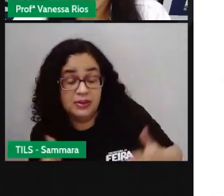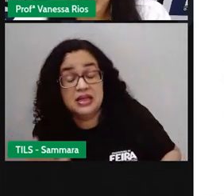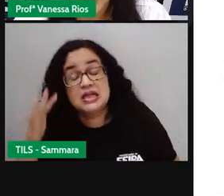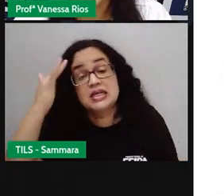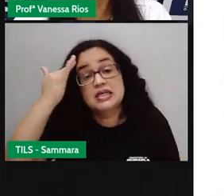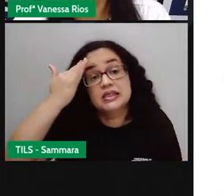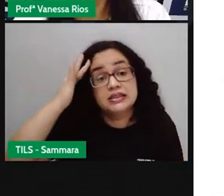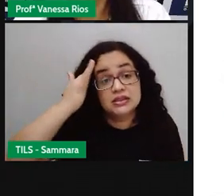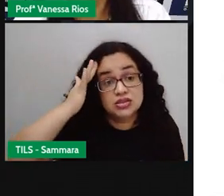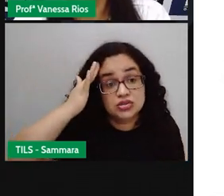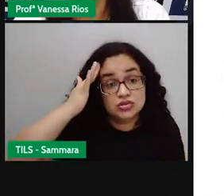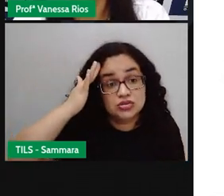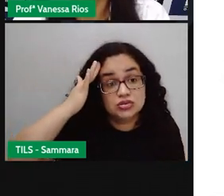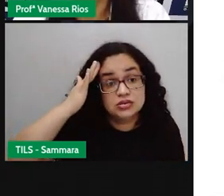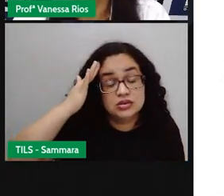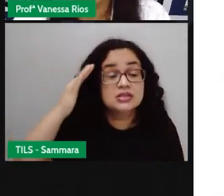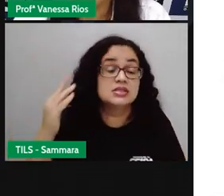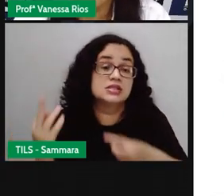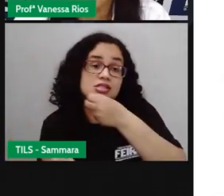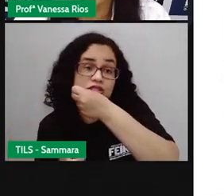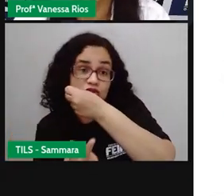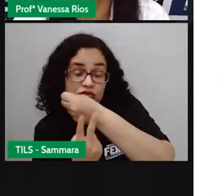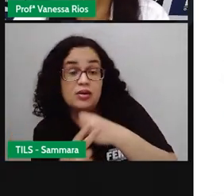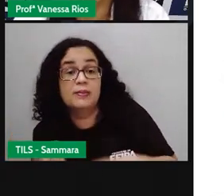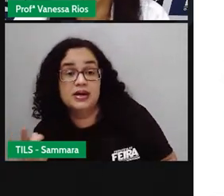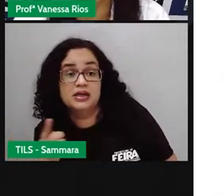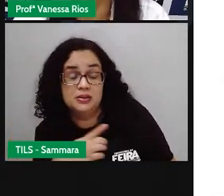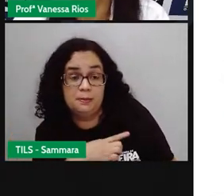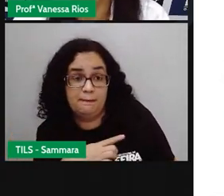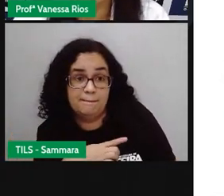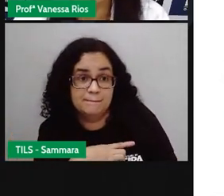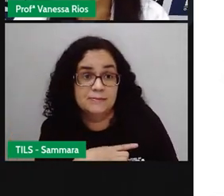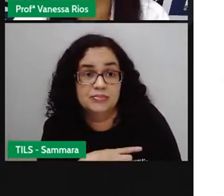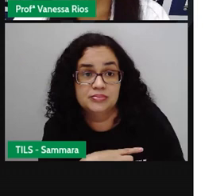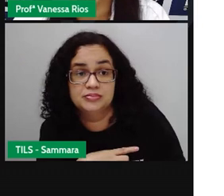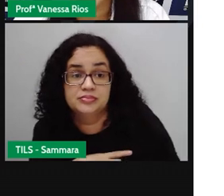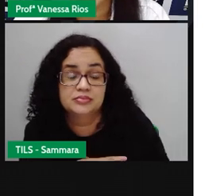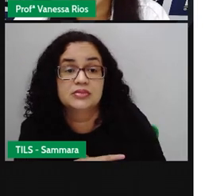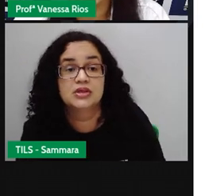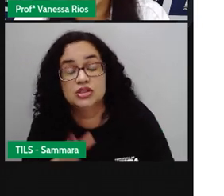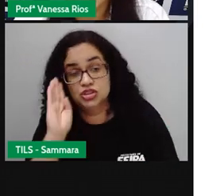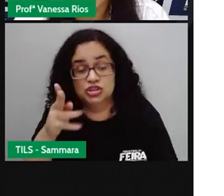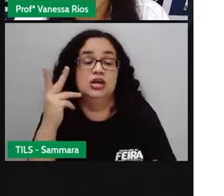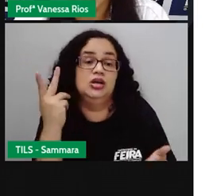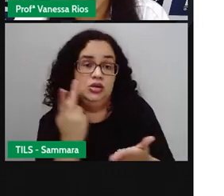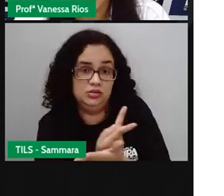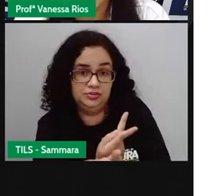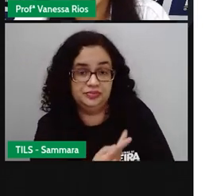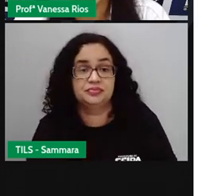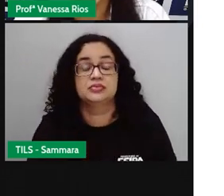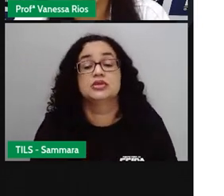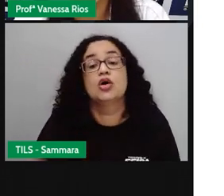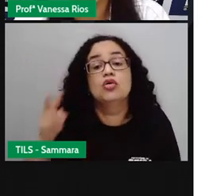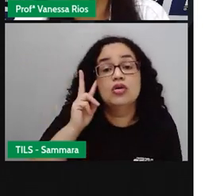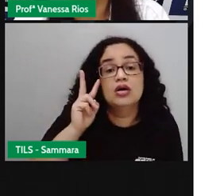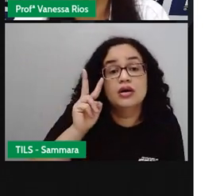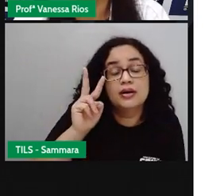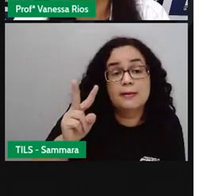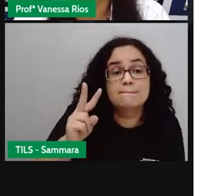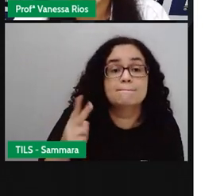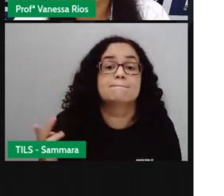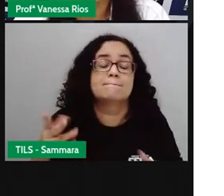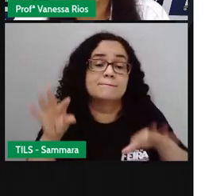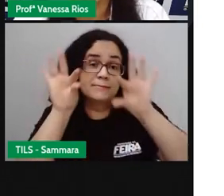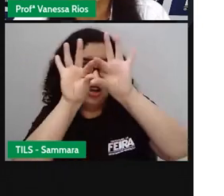entendida, se os verbos estiverem indicando ações que já aconteceram. Observem aí as